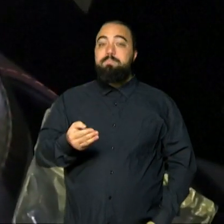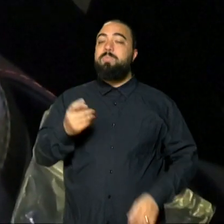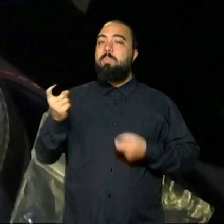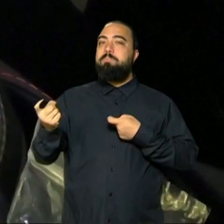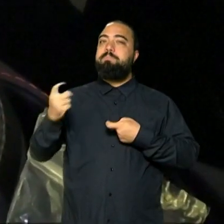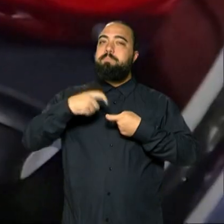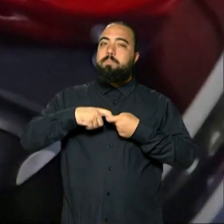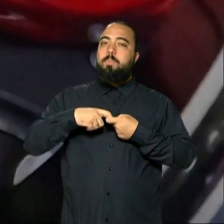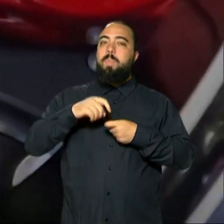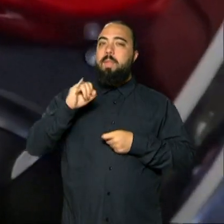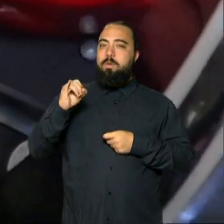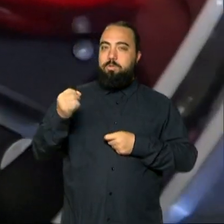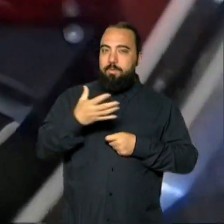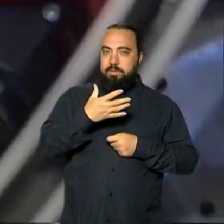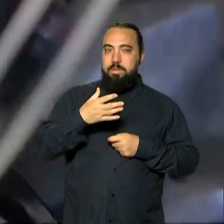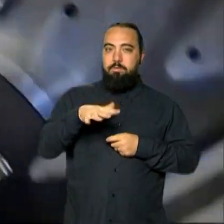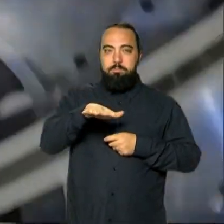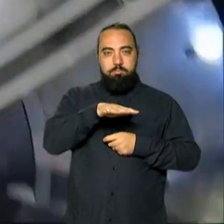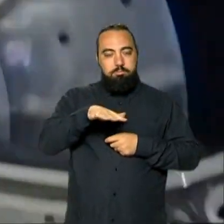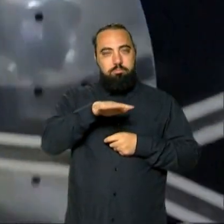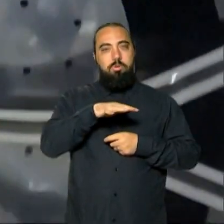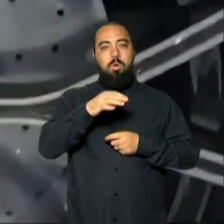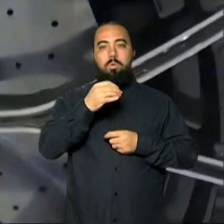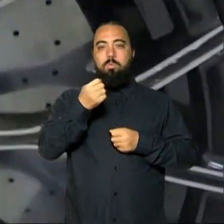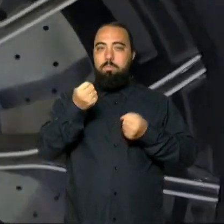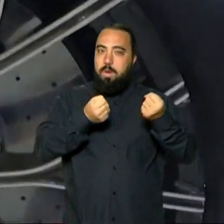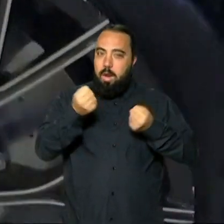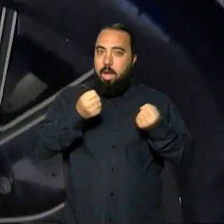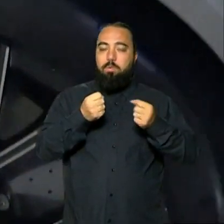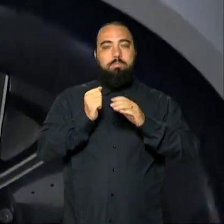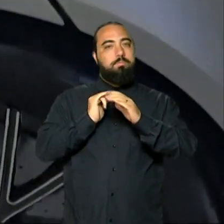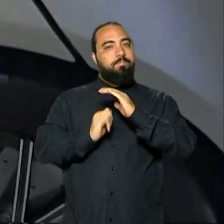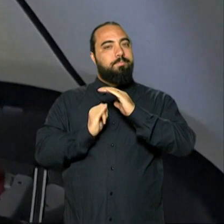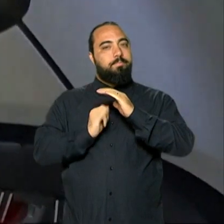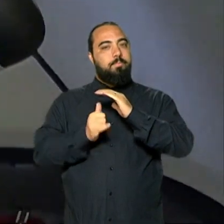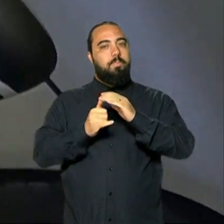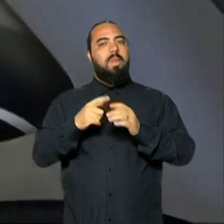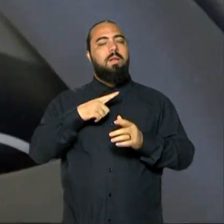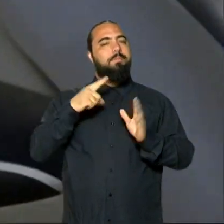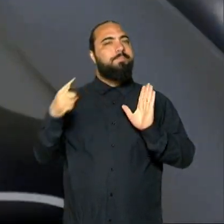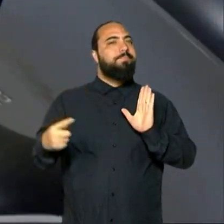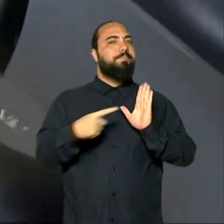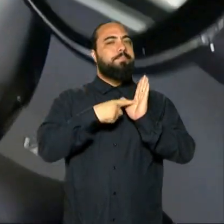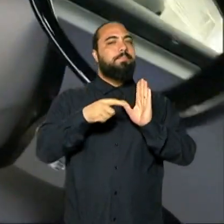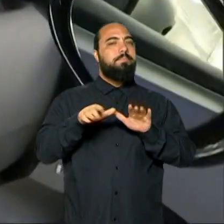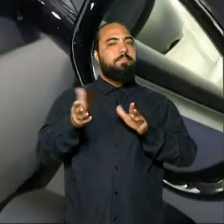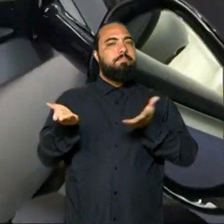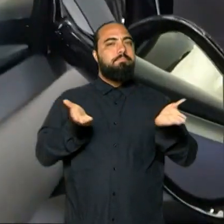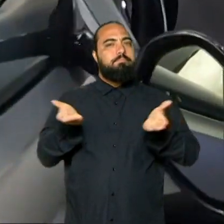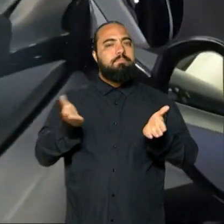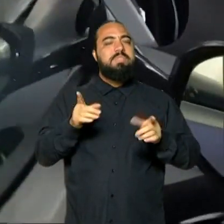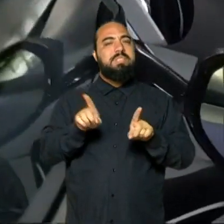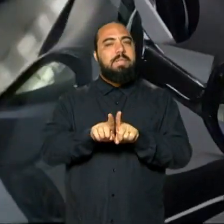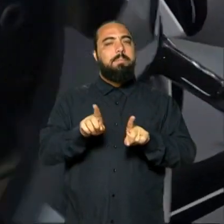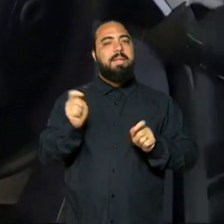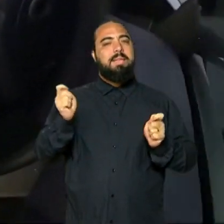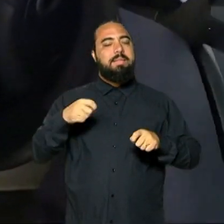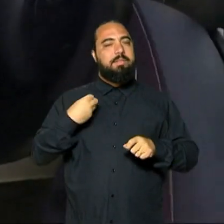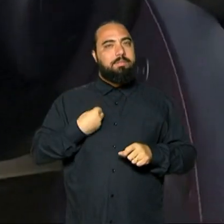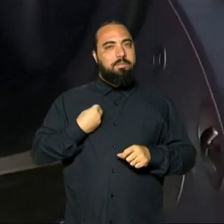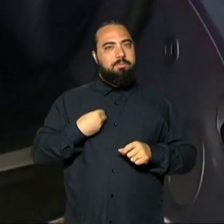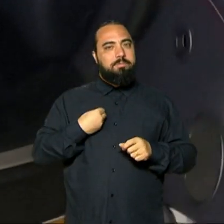área de inovações do ramo automotivo e startups têm o objetivo de viabilizar esse modo de viver